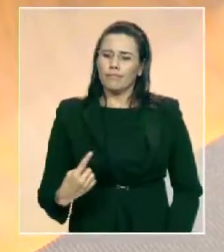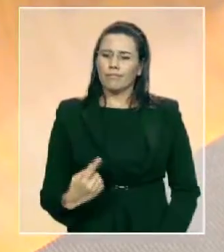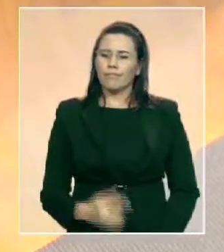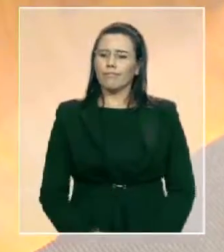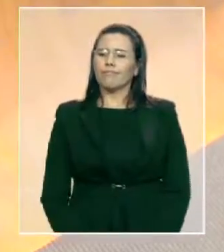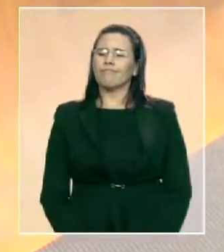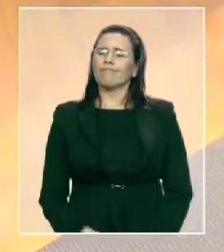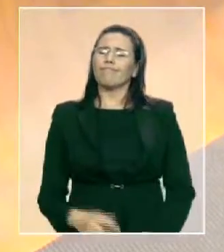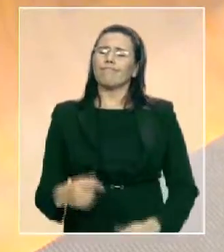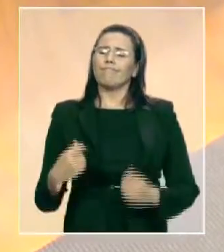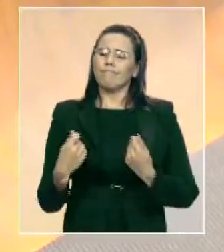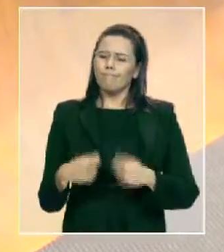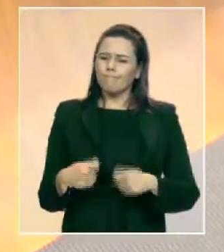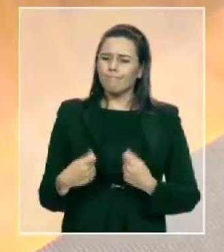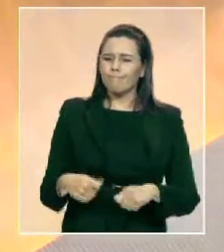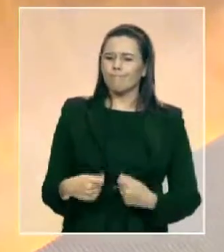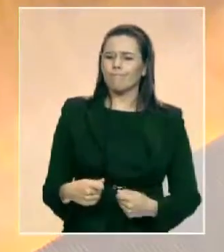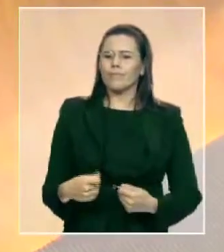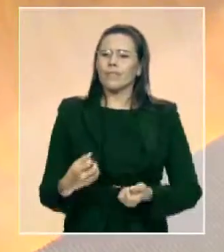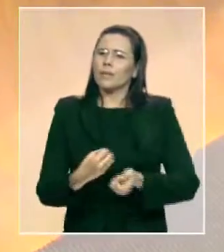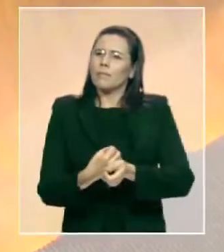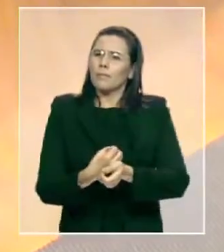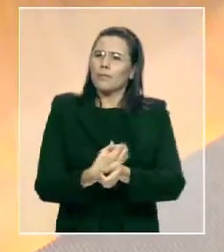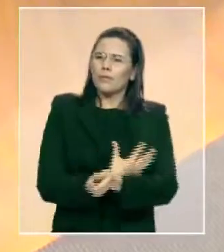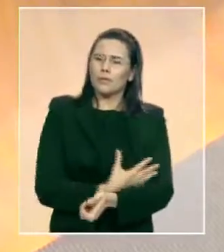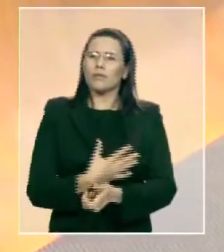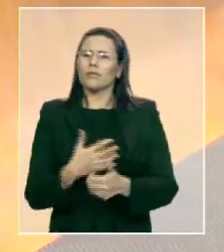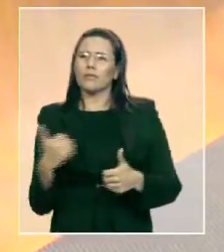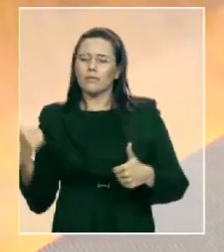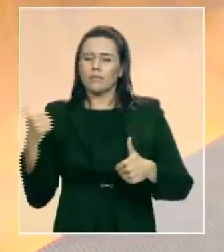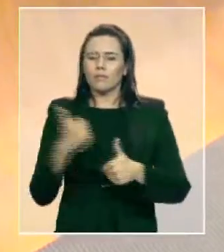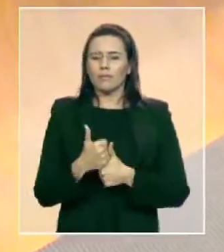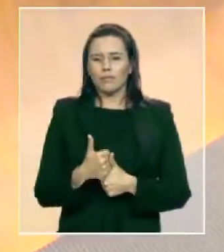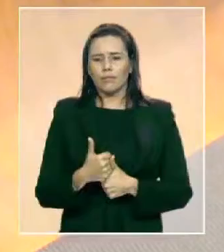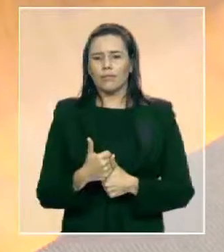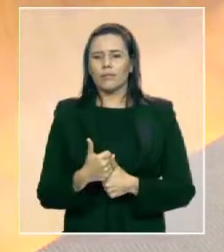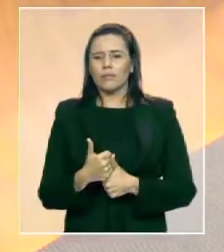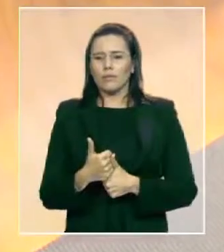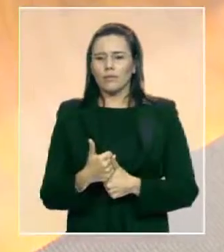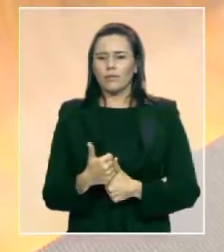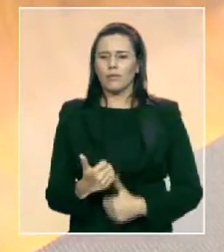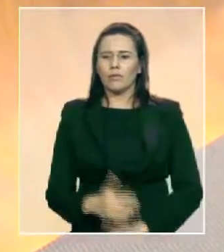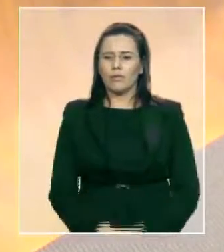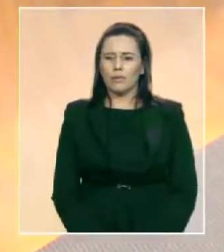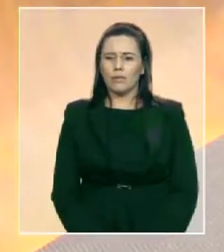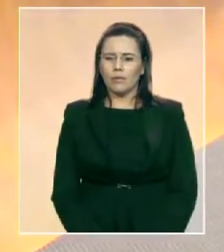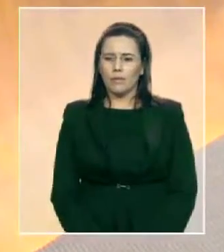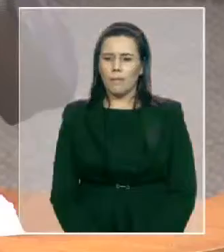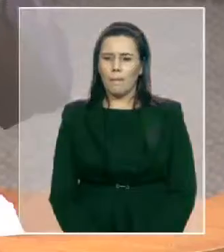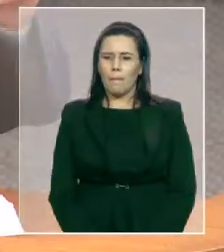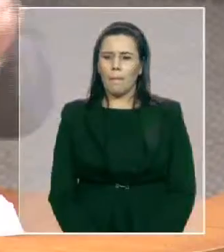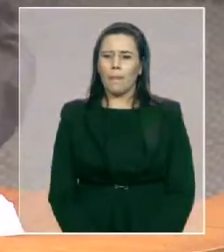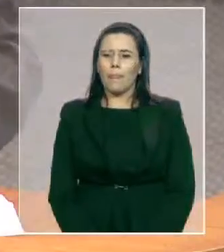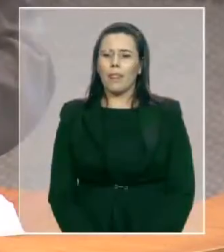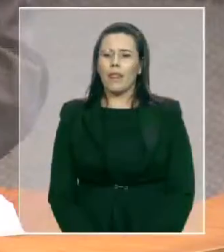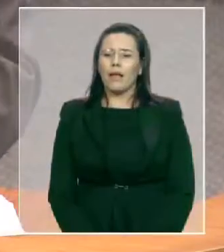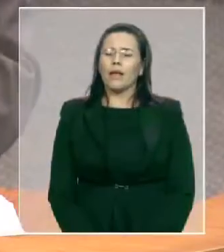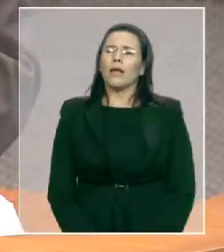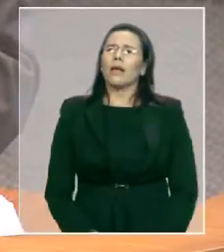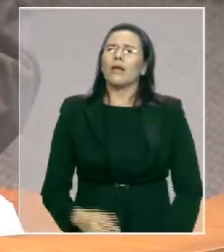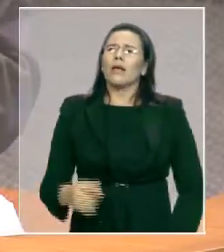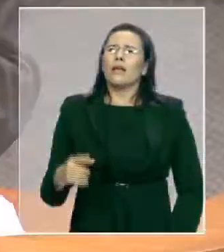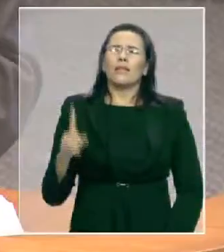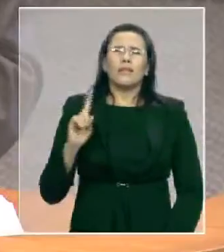assumir um comando ou um batalhão, o secretário, o governador, isso aqui, se tiver alguma coisa contra, dá ciência, muitas das